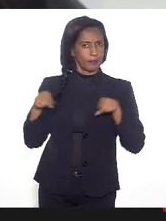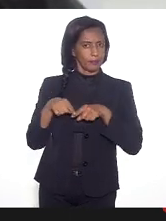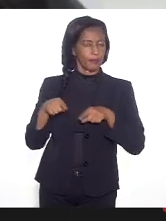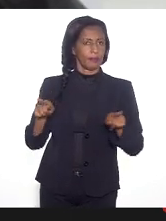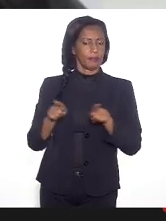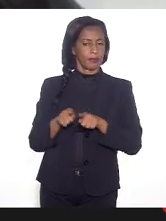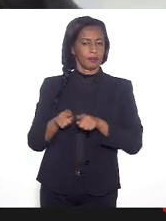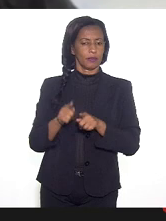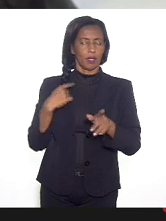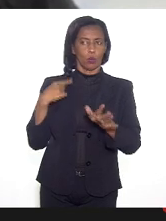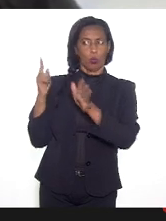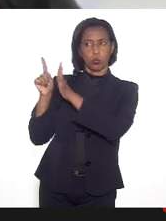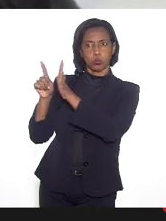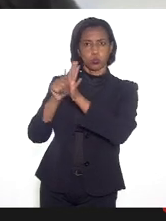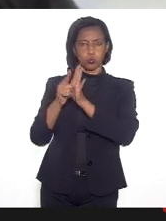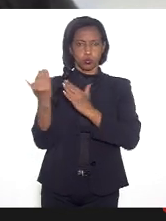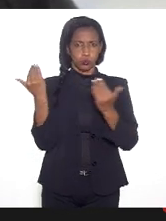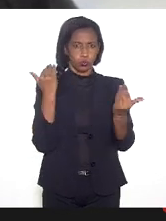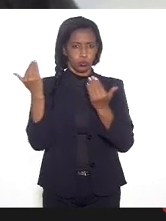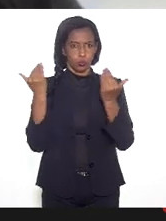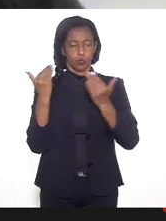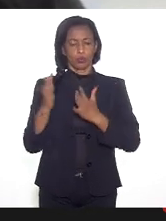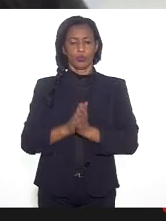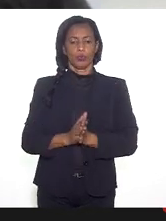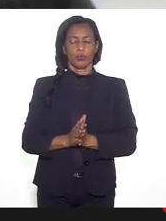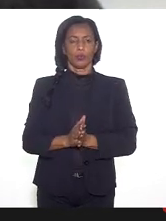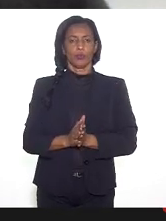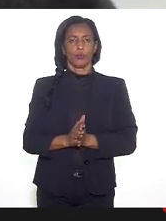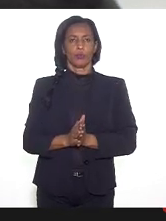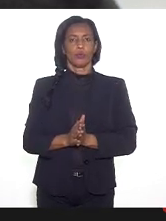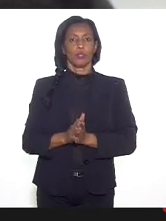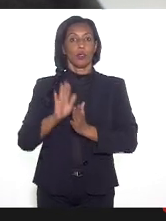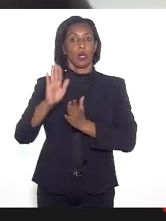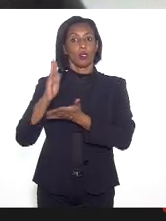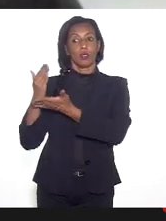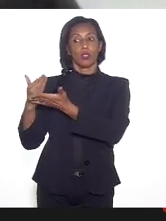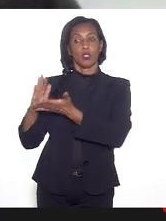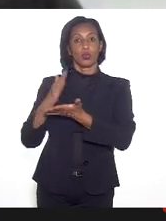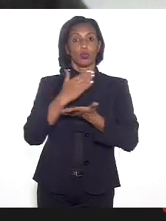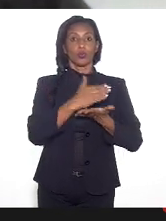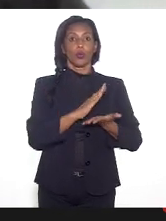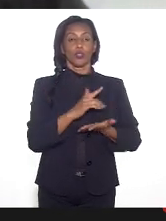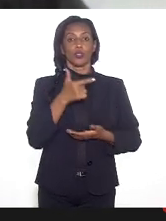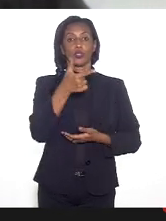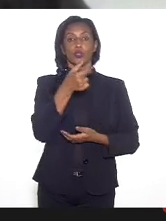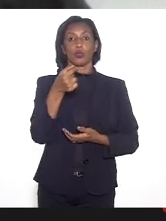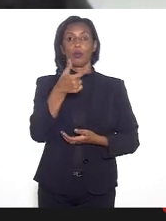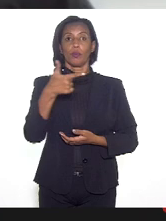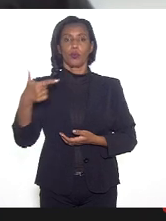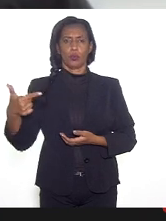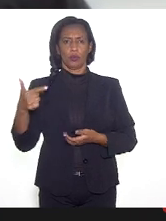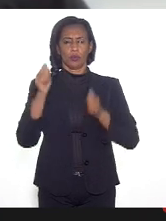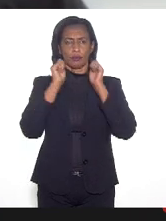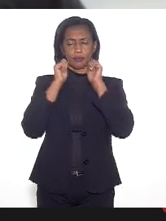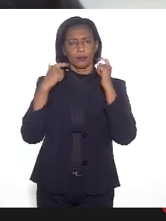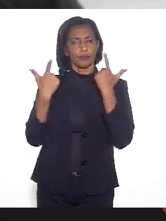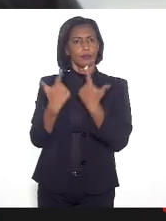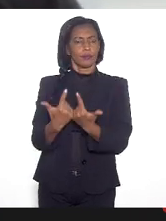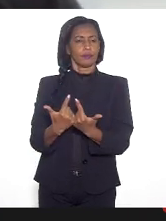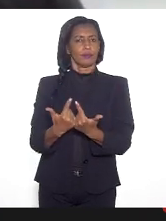eu estou consultando aqui o concurso de 2002. As exclusões de 2002, a Assembleia